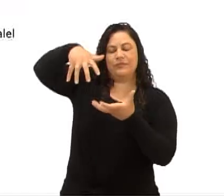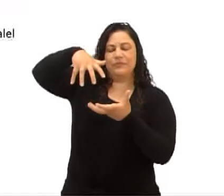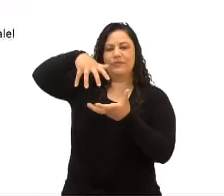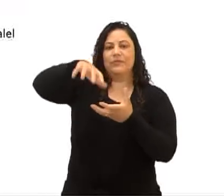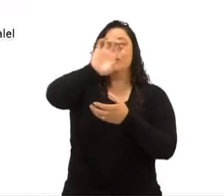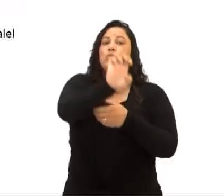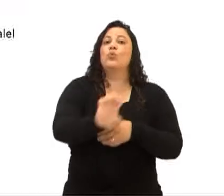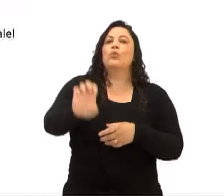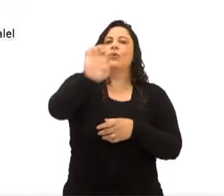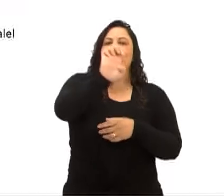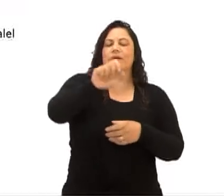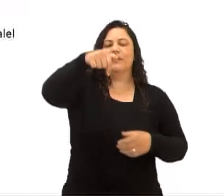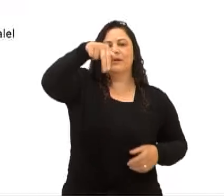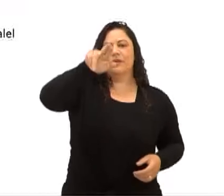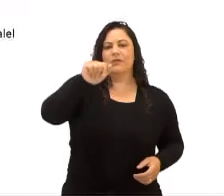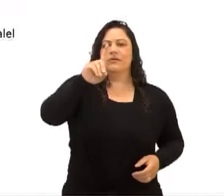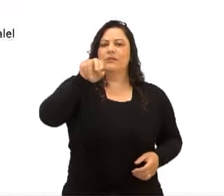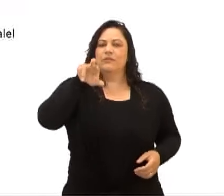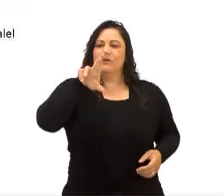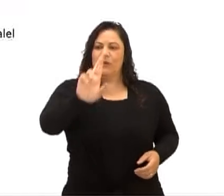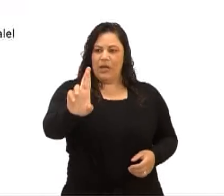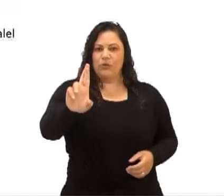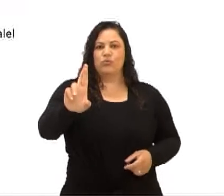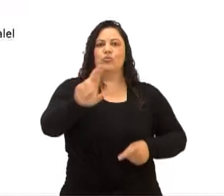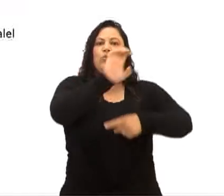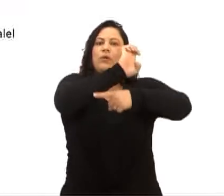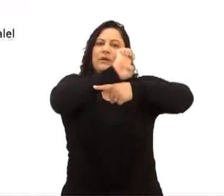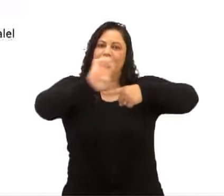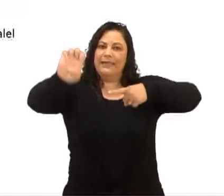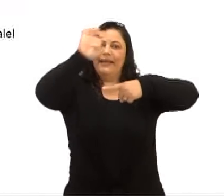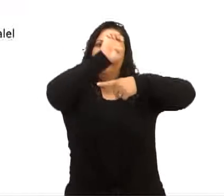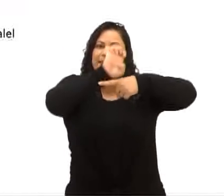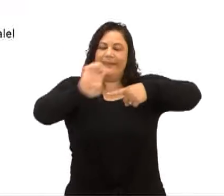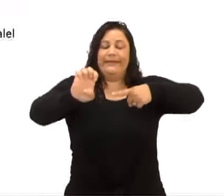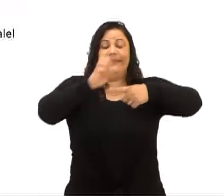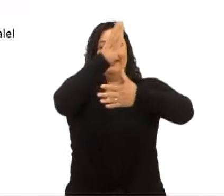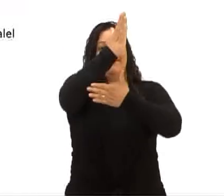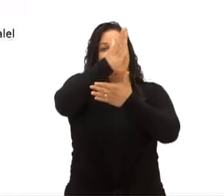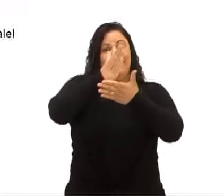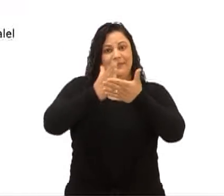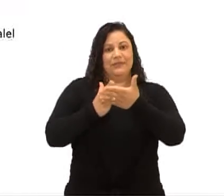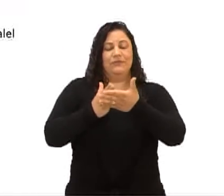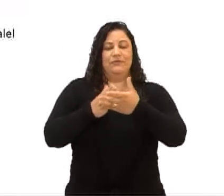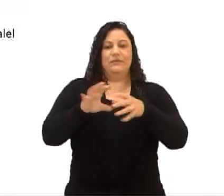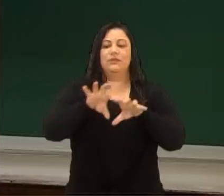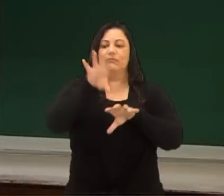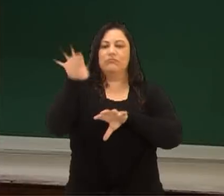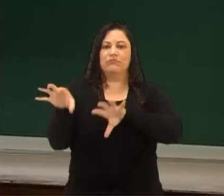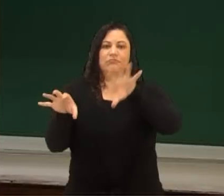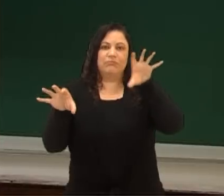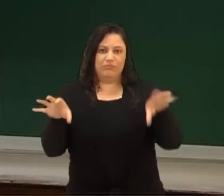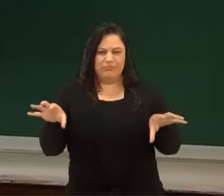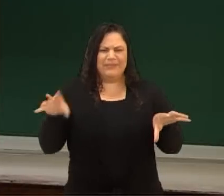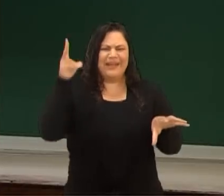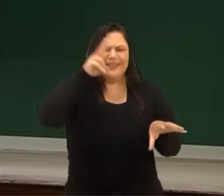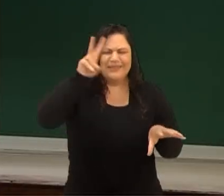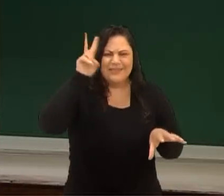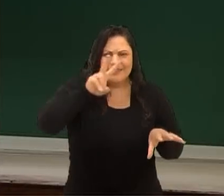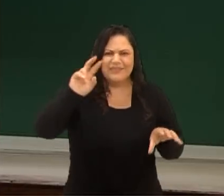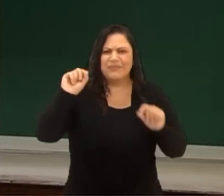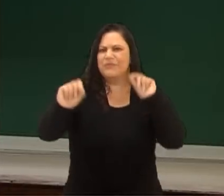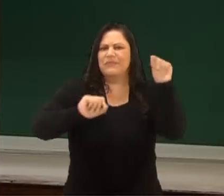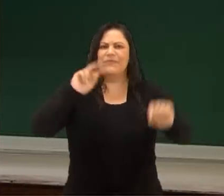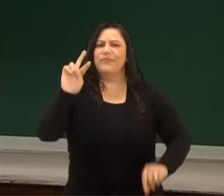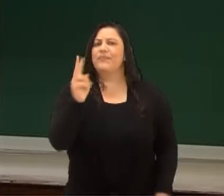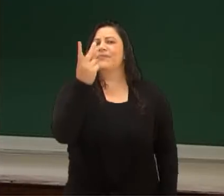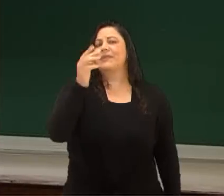a principal linha paralela e ela faz a divisão da Terra em dois hemisférios. Vocês lembram o que significa o